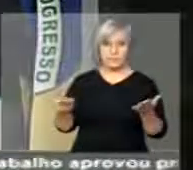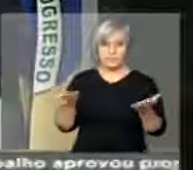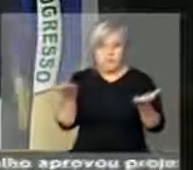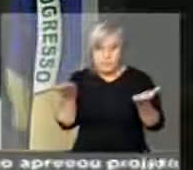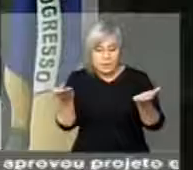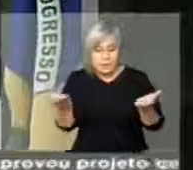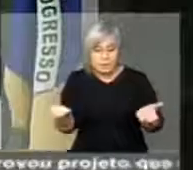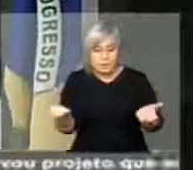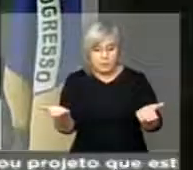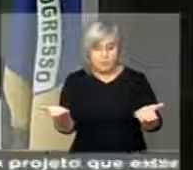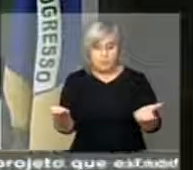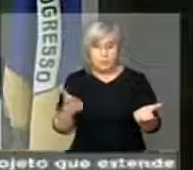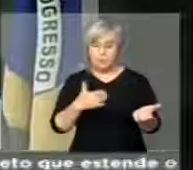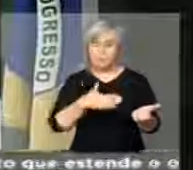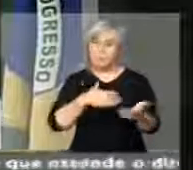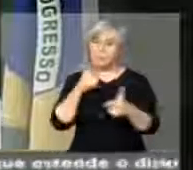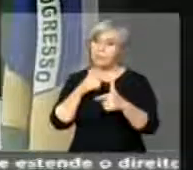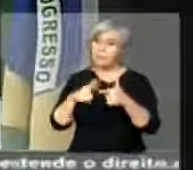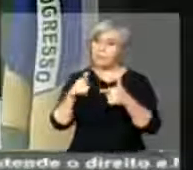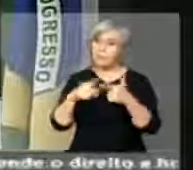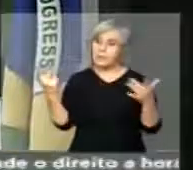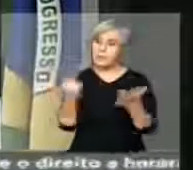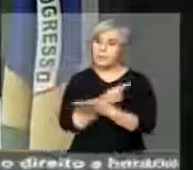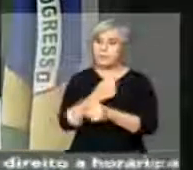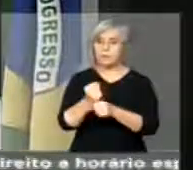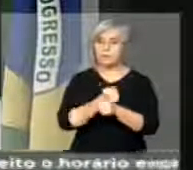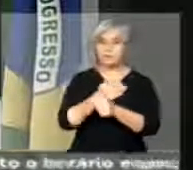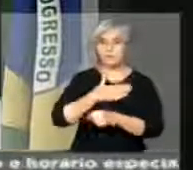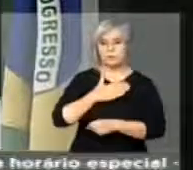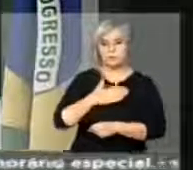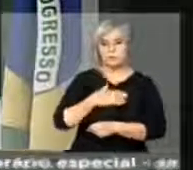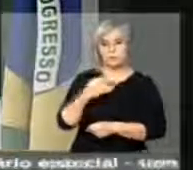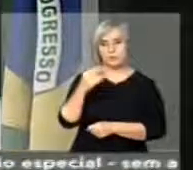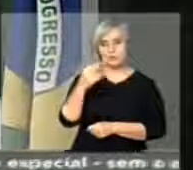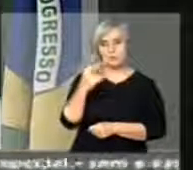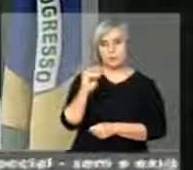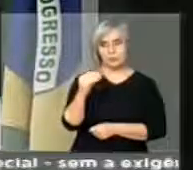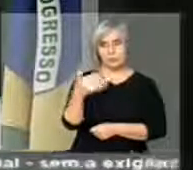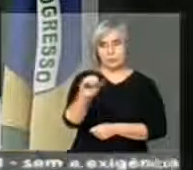Esse foi o meu drama em 2010.